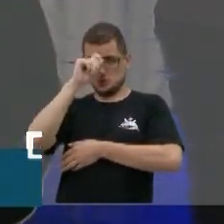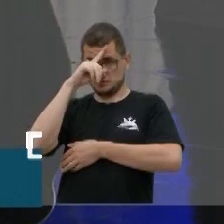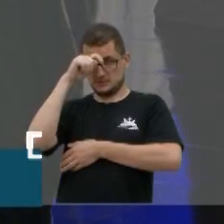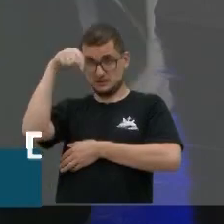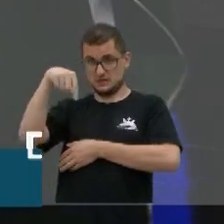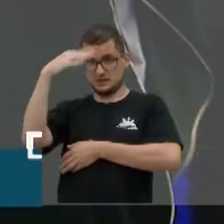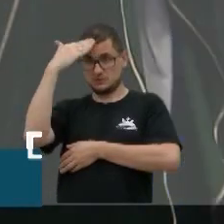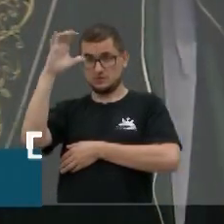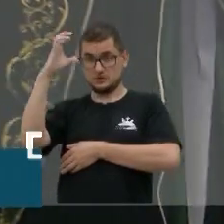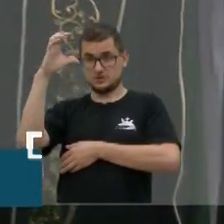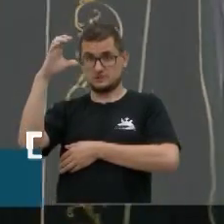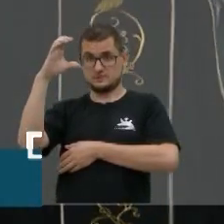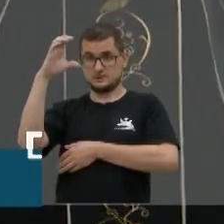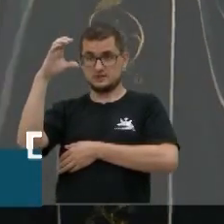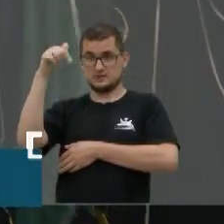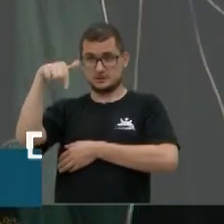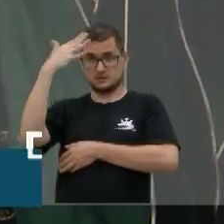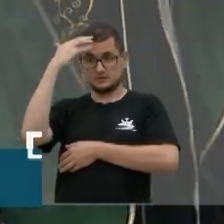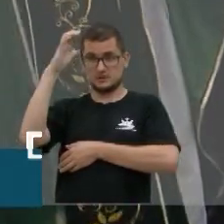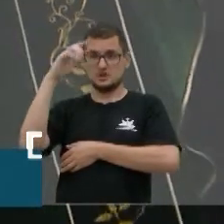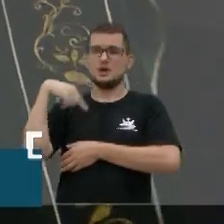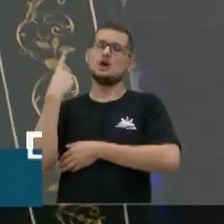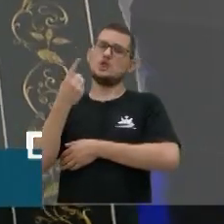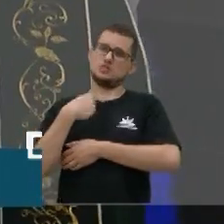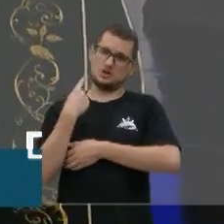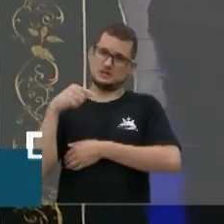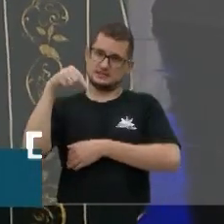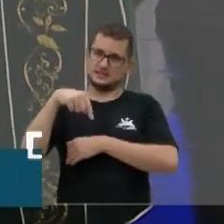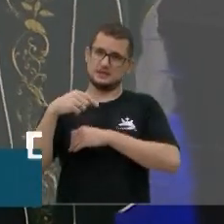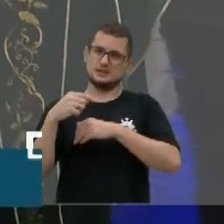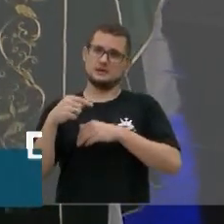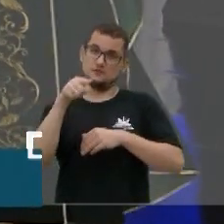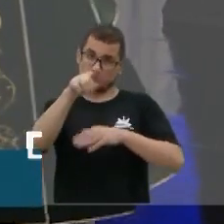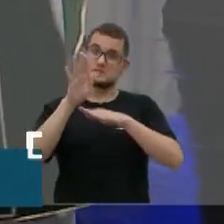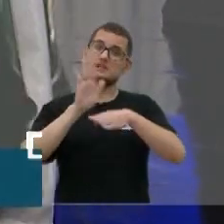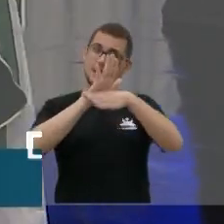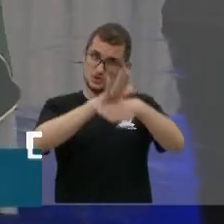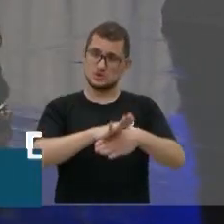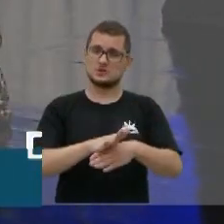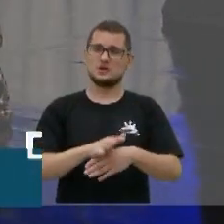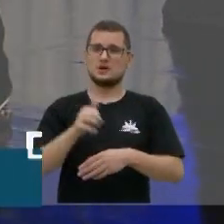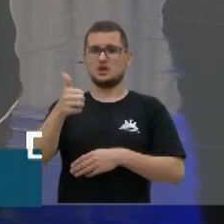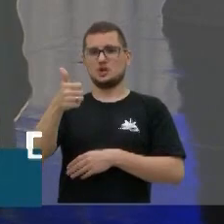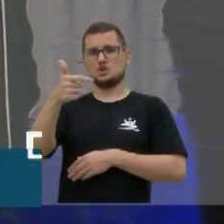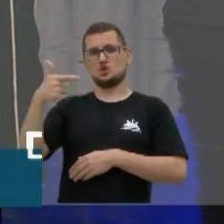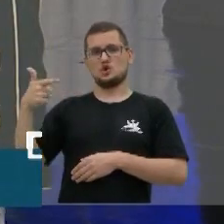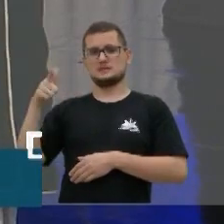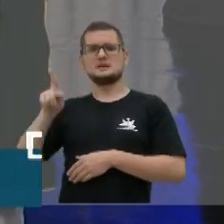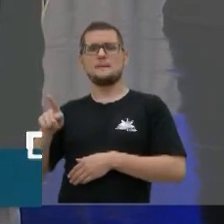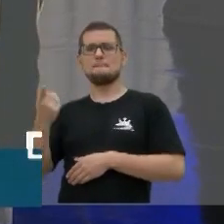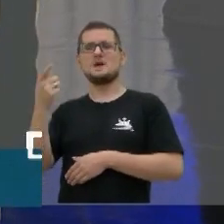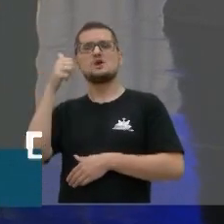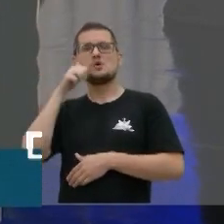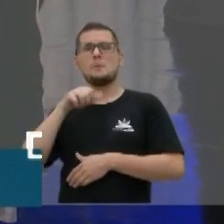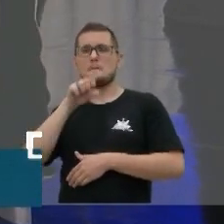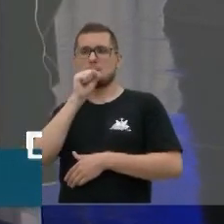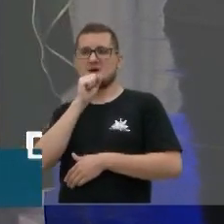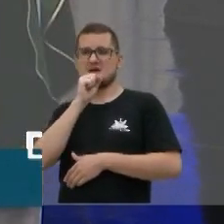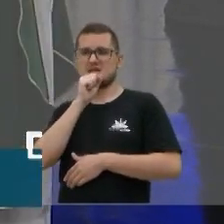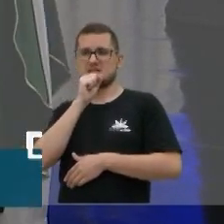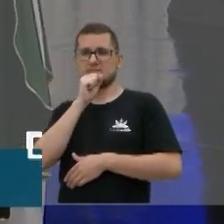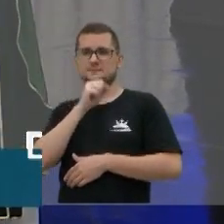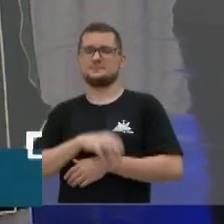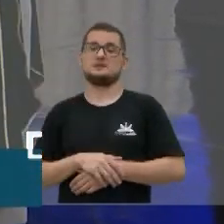Mater Dei que fica aqui, nós da obra, você ajuda, e foram 12 mil mães